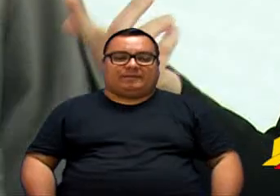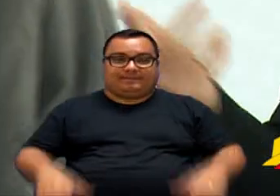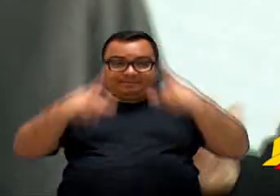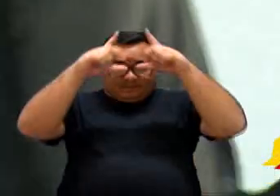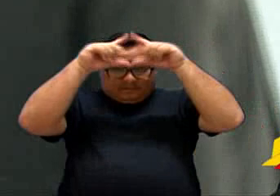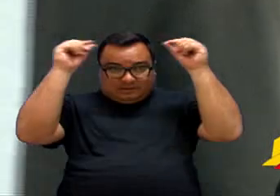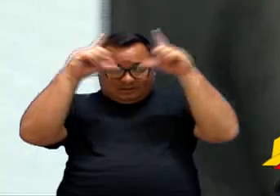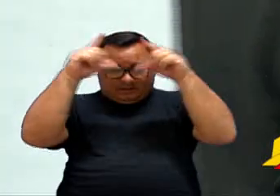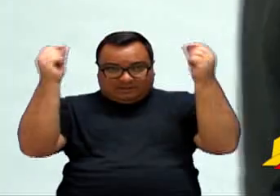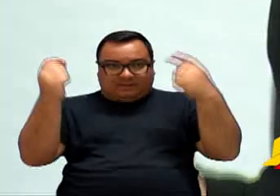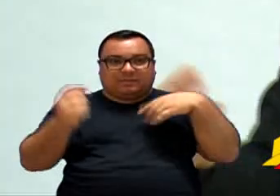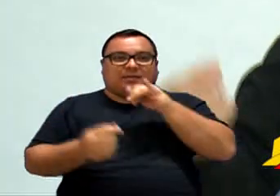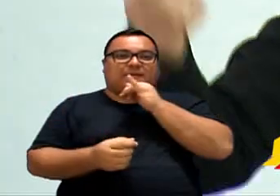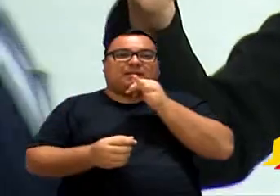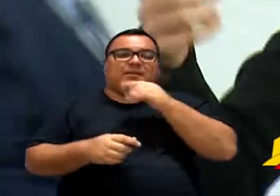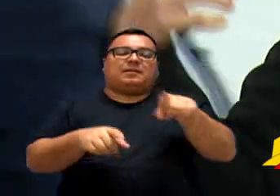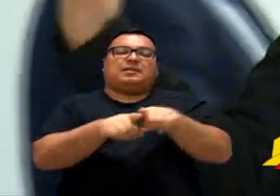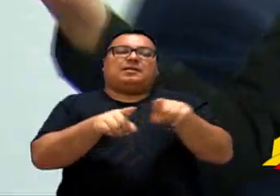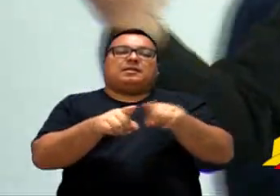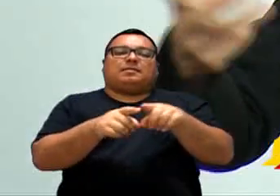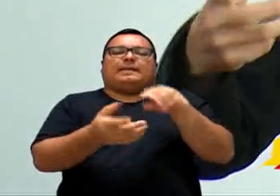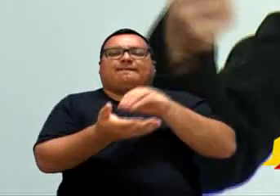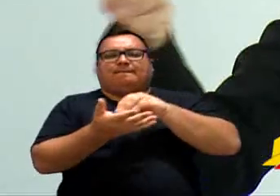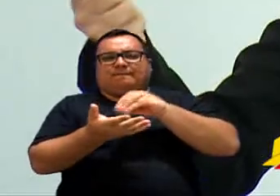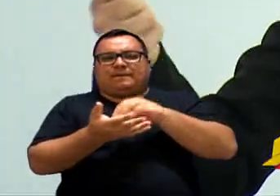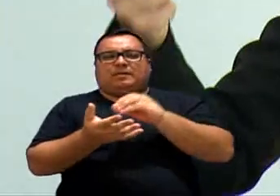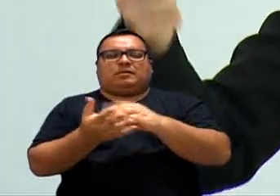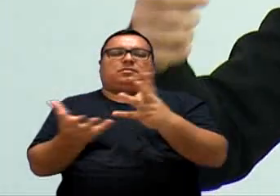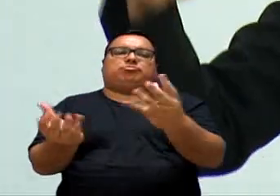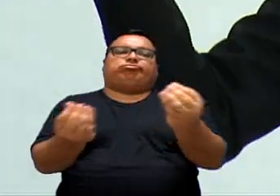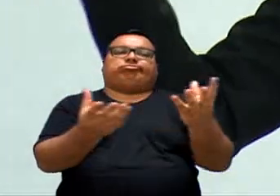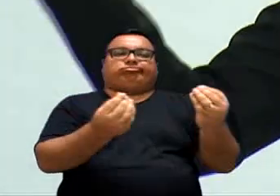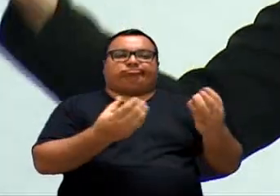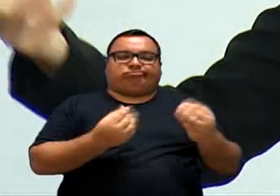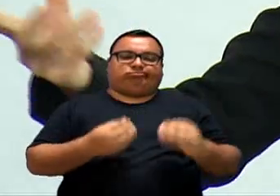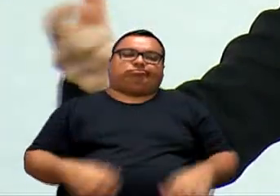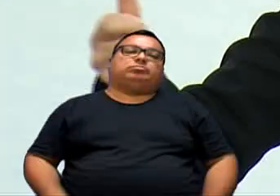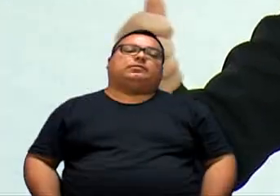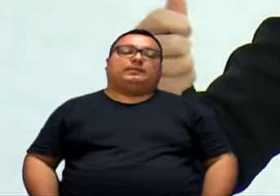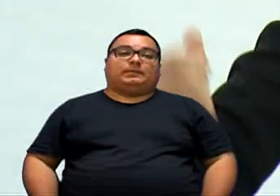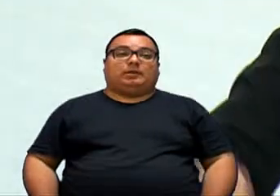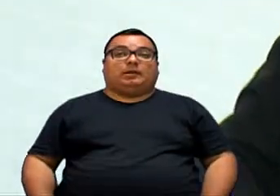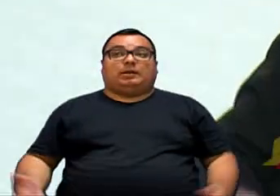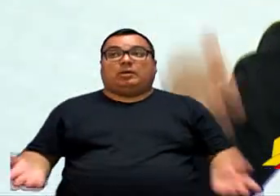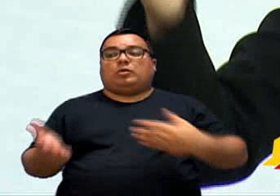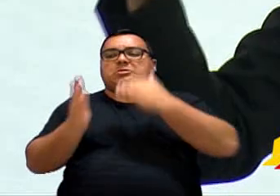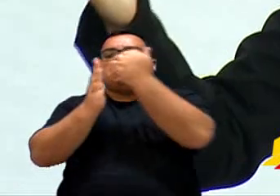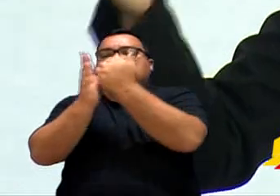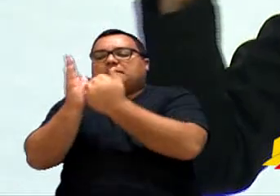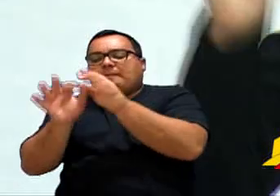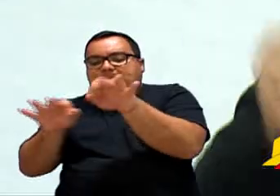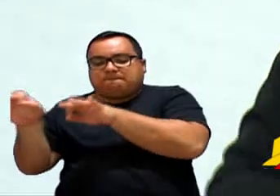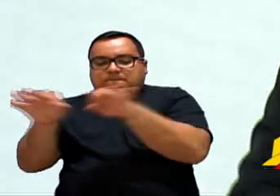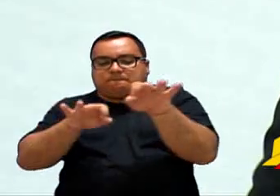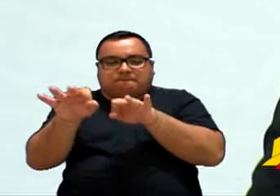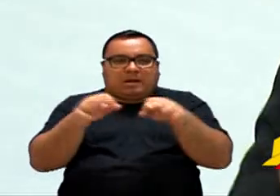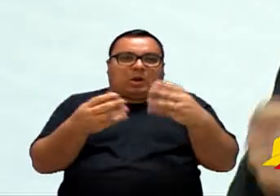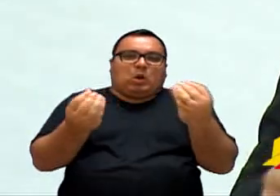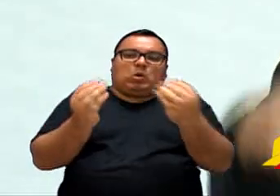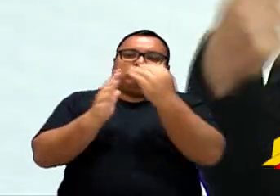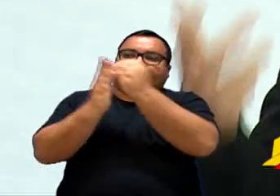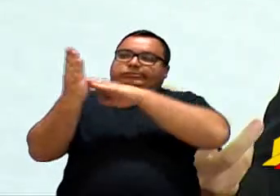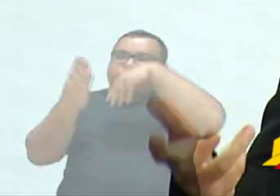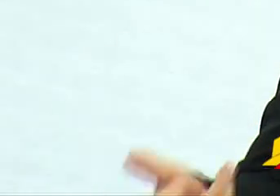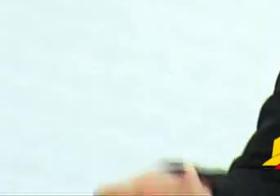uma de manhã e uma tarde. Como que você vai organizar para passar informação para paciente e montar um horário